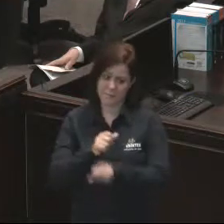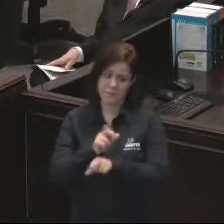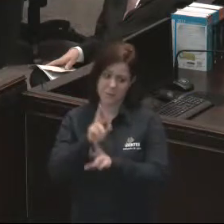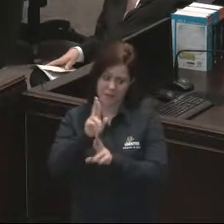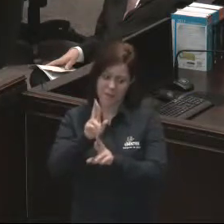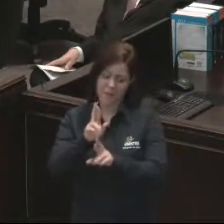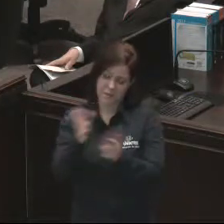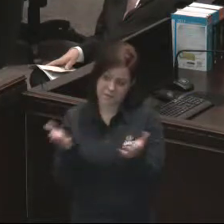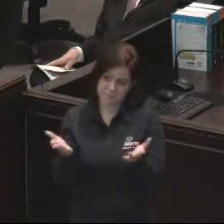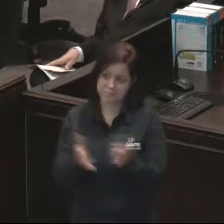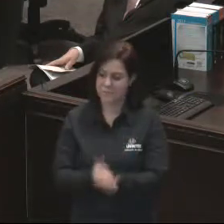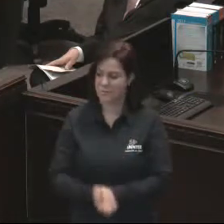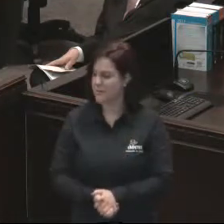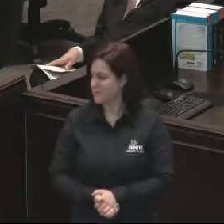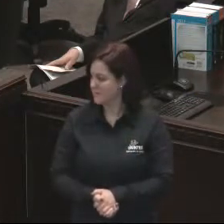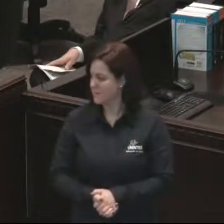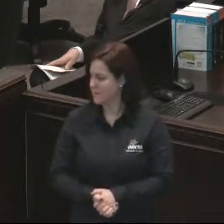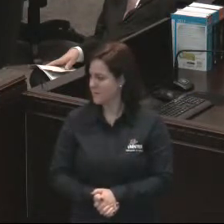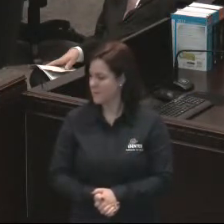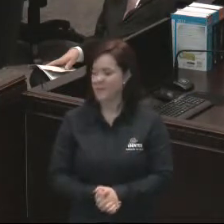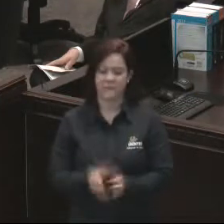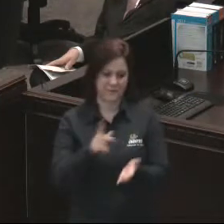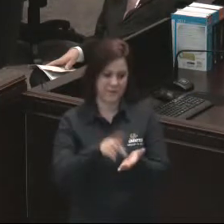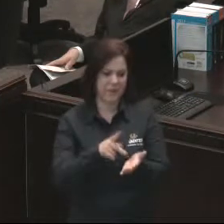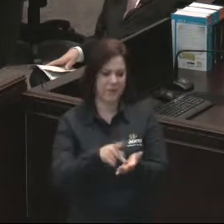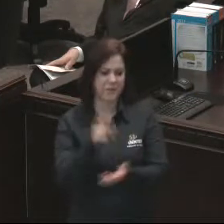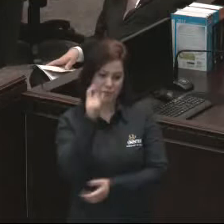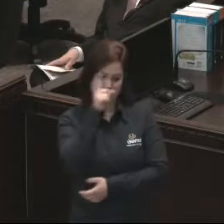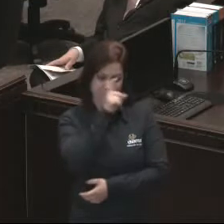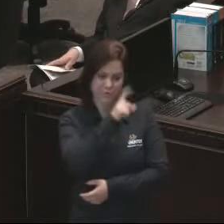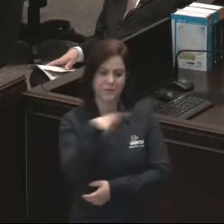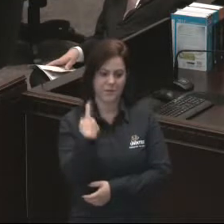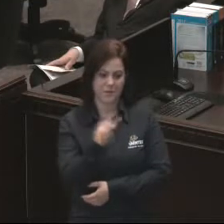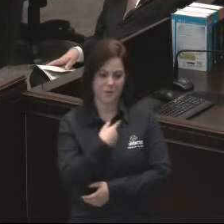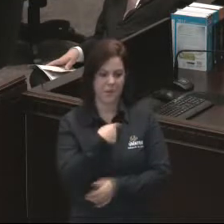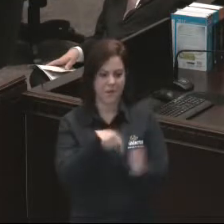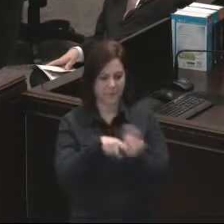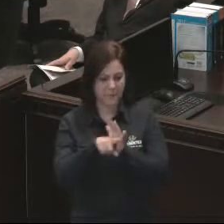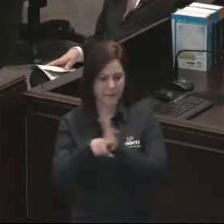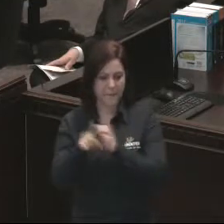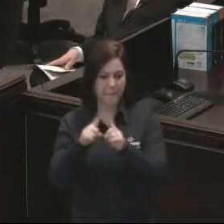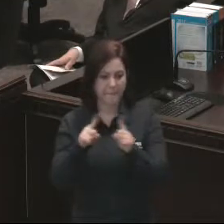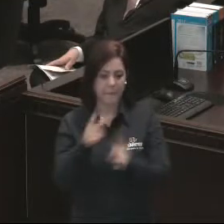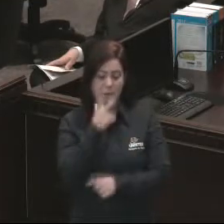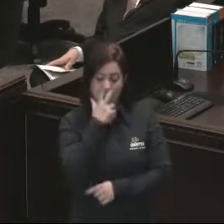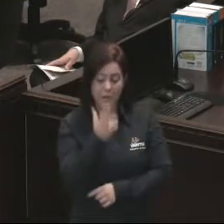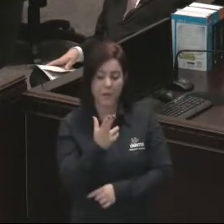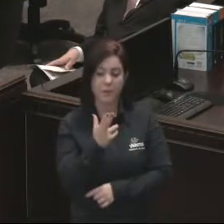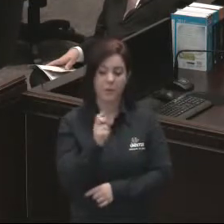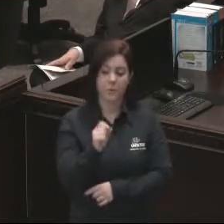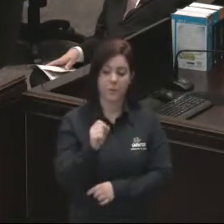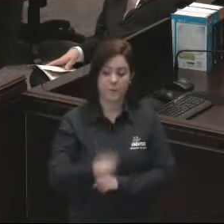Mas está bem difícil. Não, está difícil para nós também. Mas eu acho que a gente tem que... isso